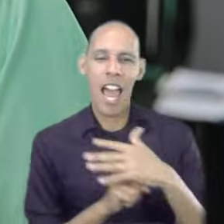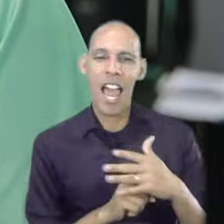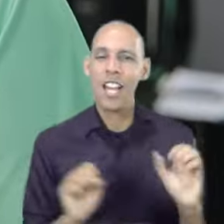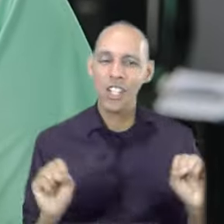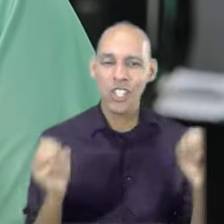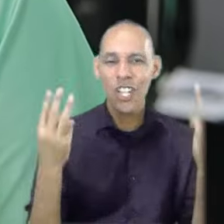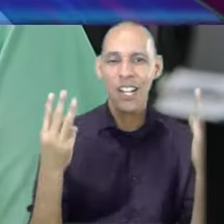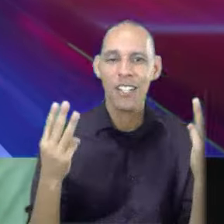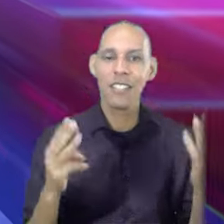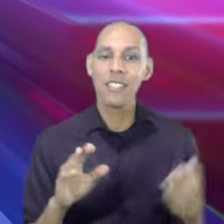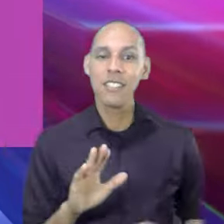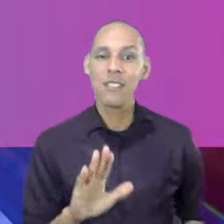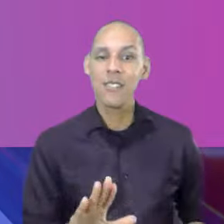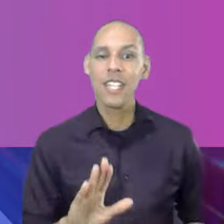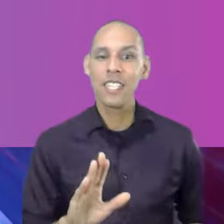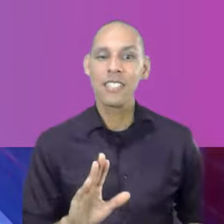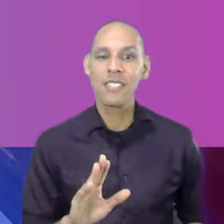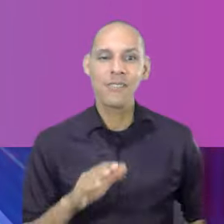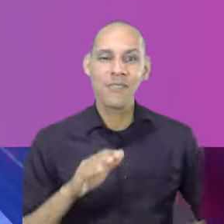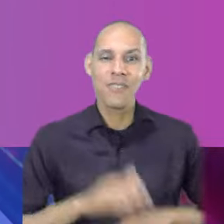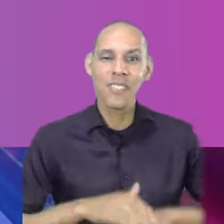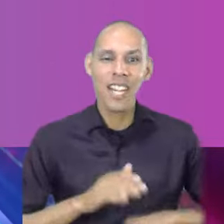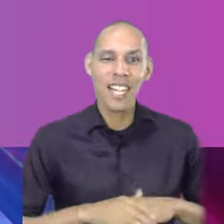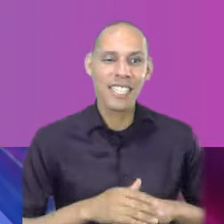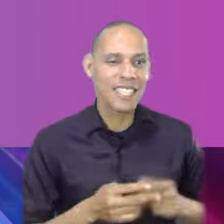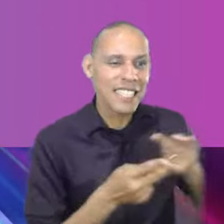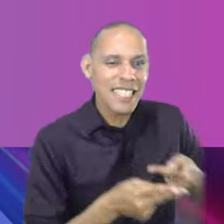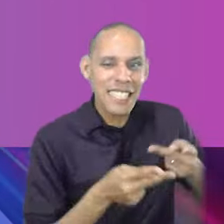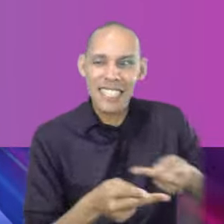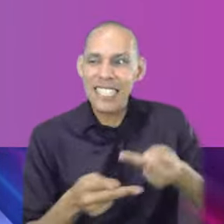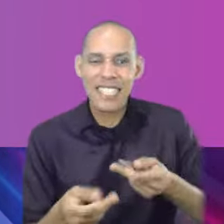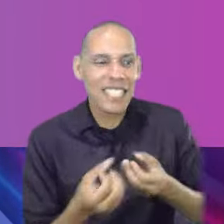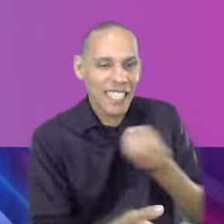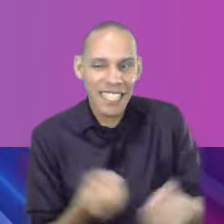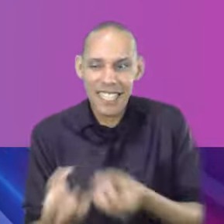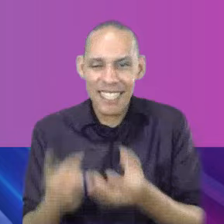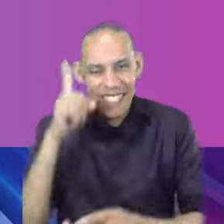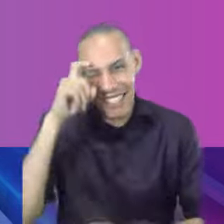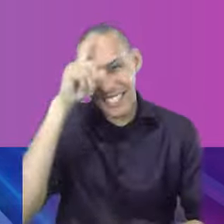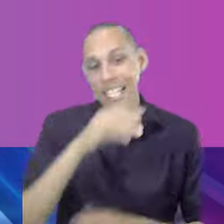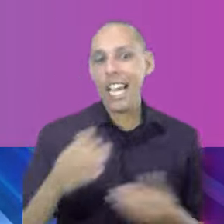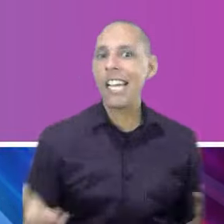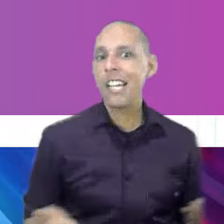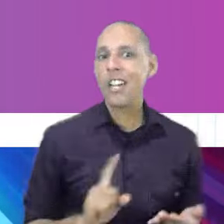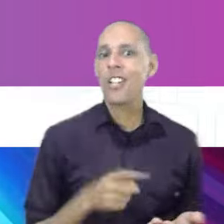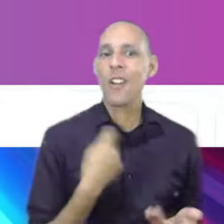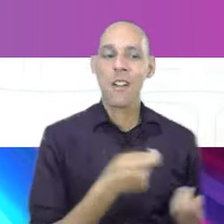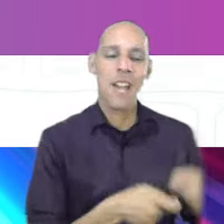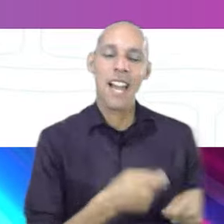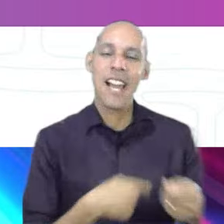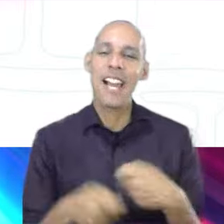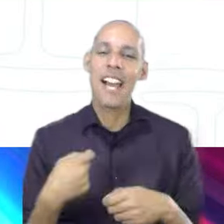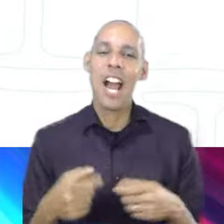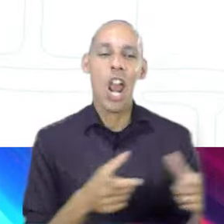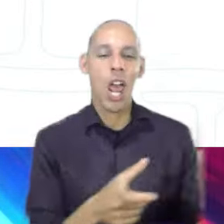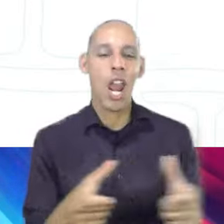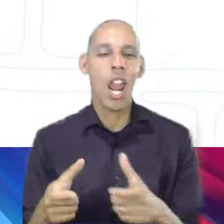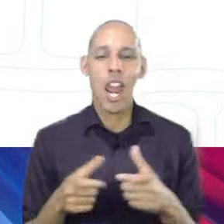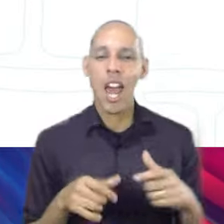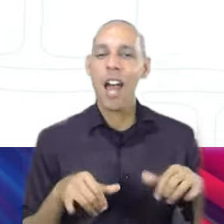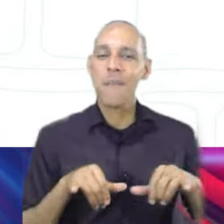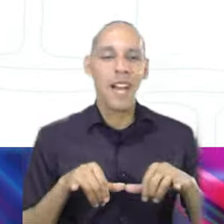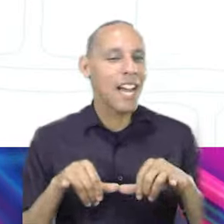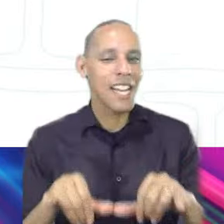esse braço para fazer. Então, o que a gente hoje está no mercado, já colocando em vários pontos de venda, supermercado, loja de